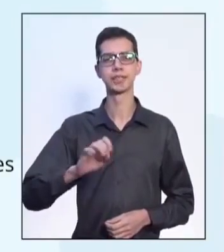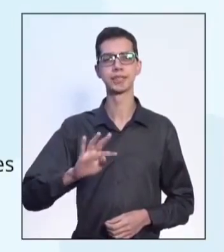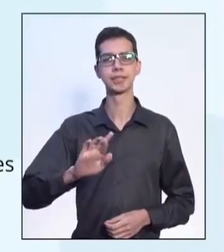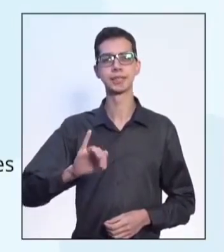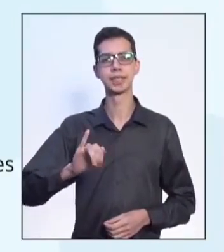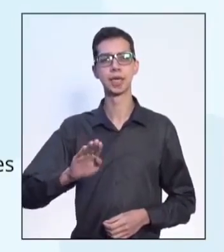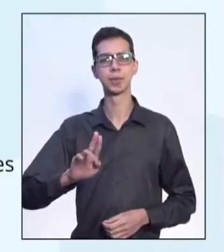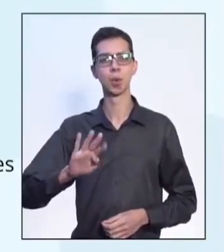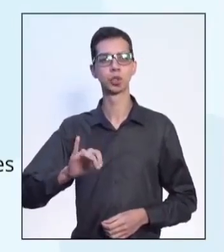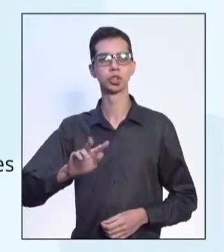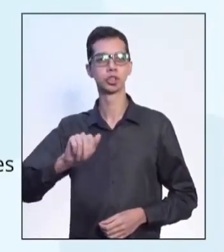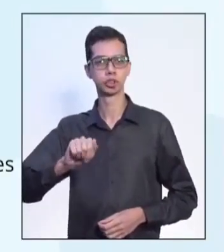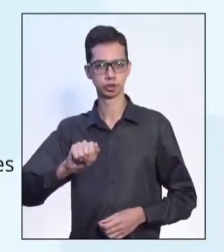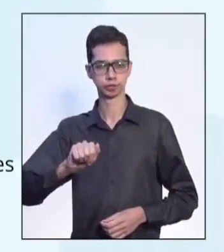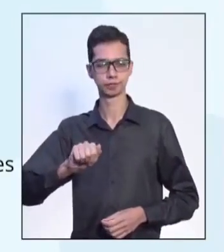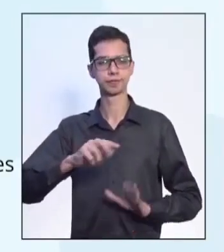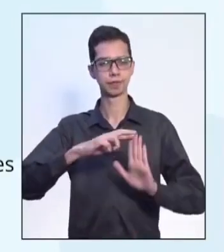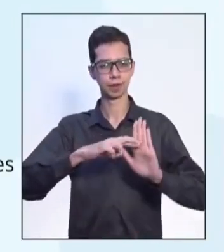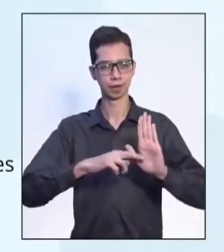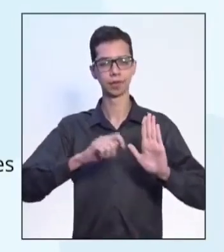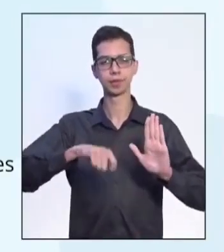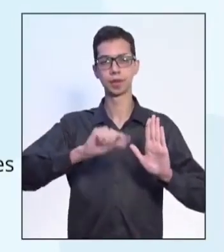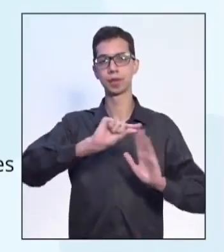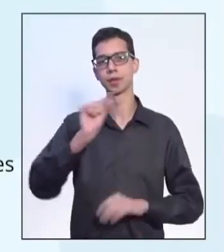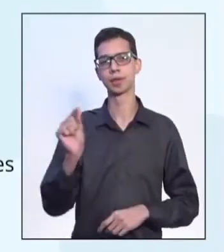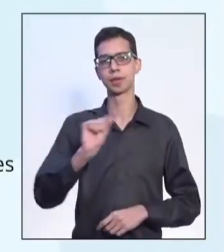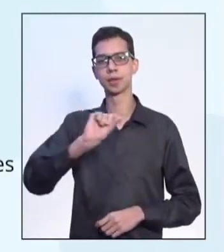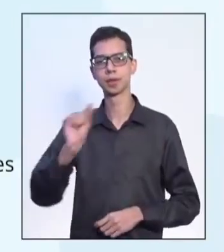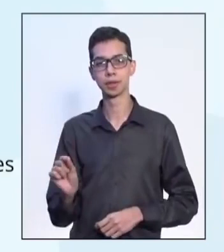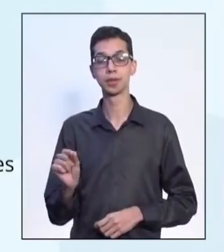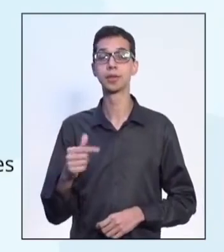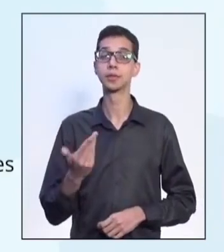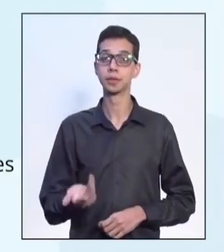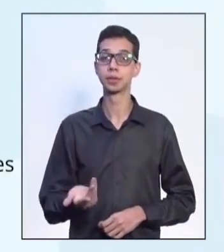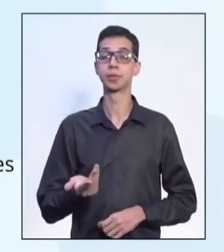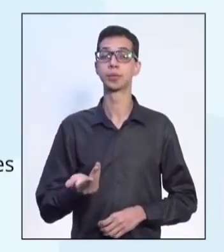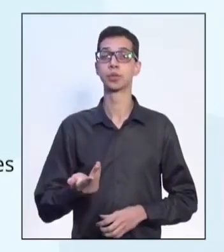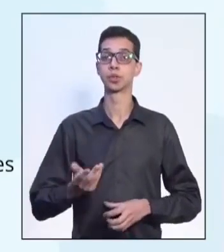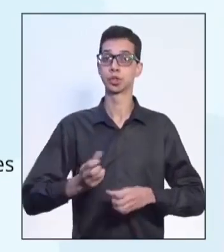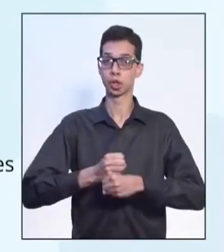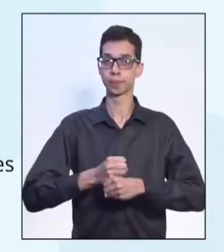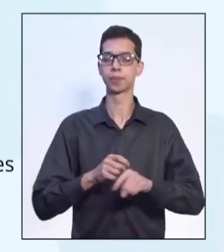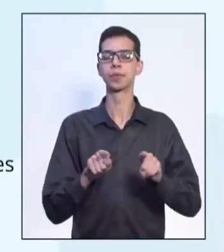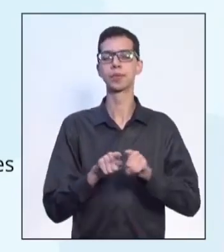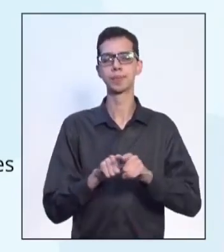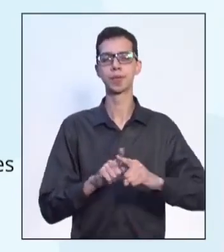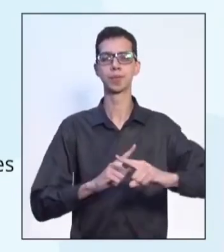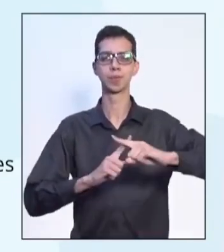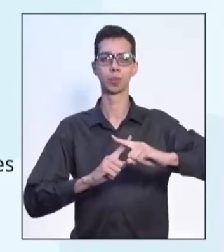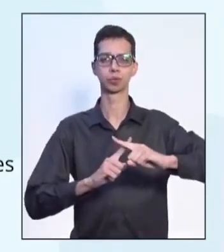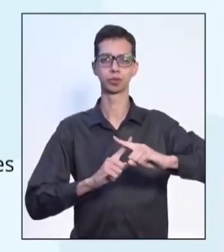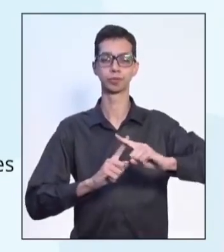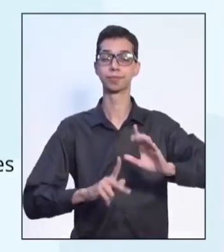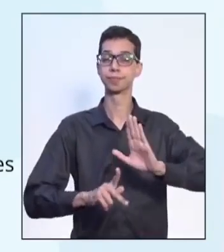chegar num somatório e também numa multiplicação das raízes.